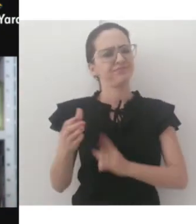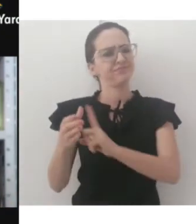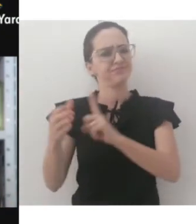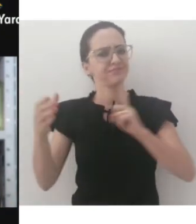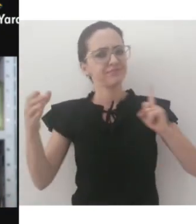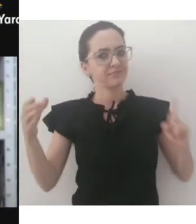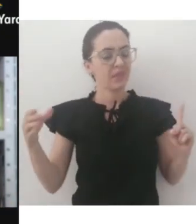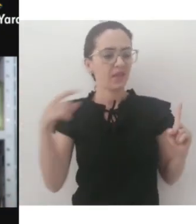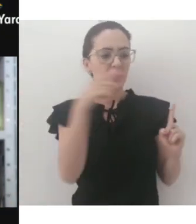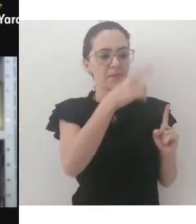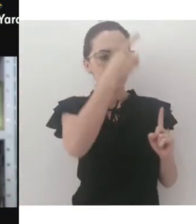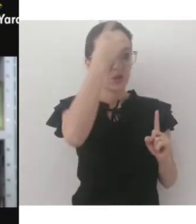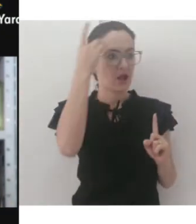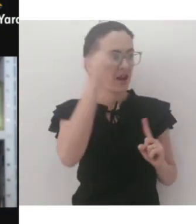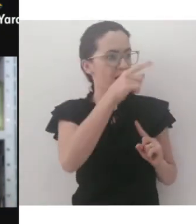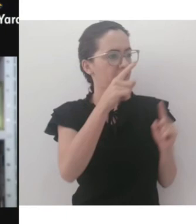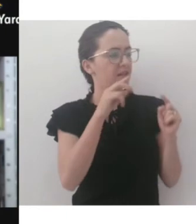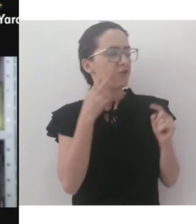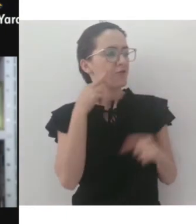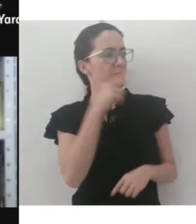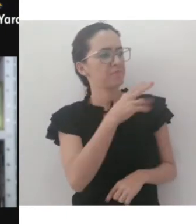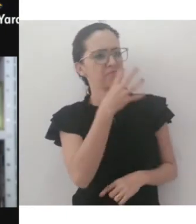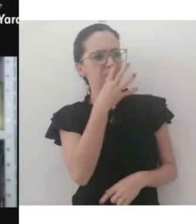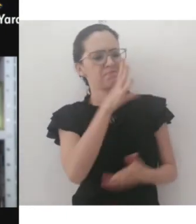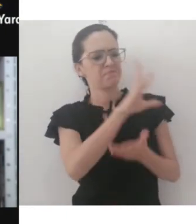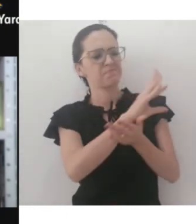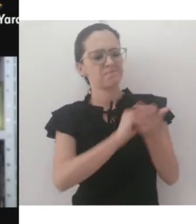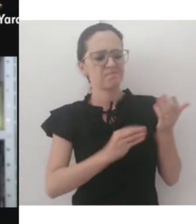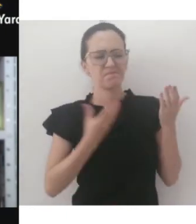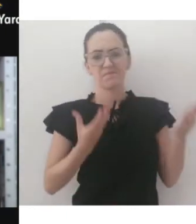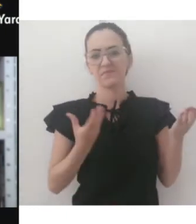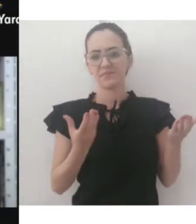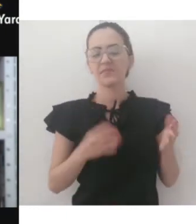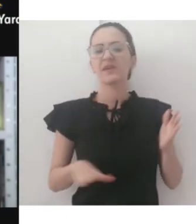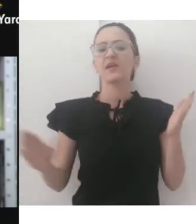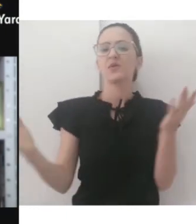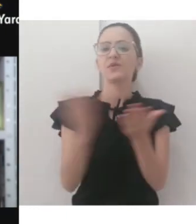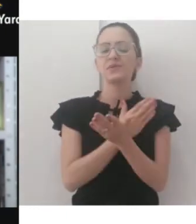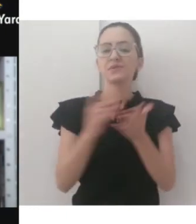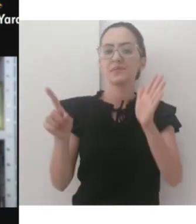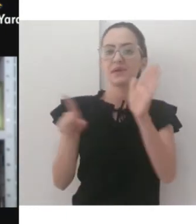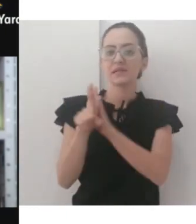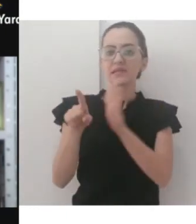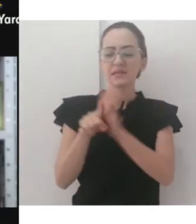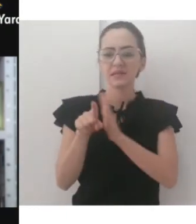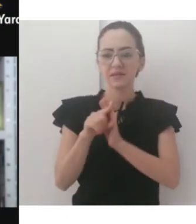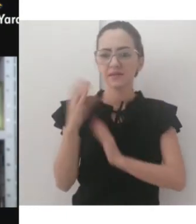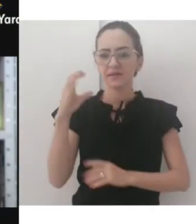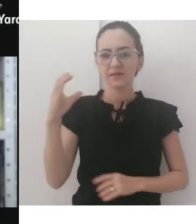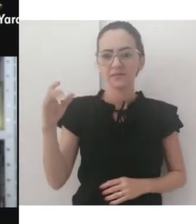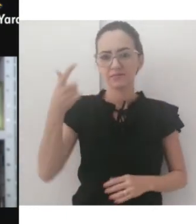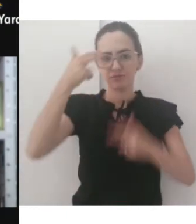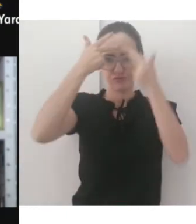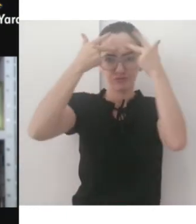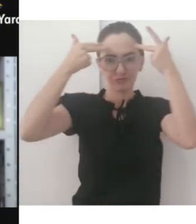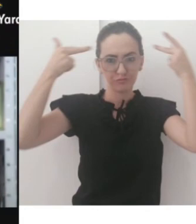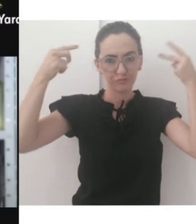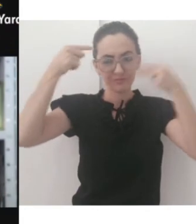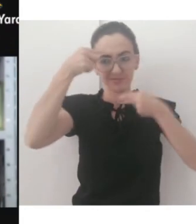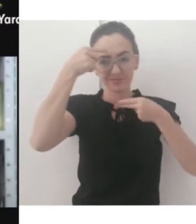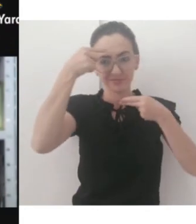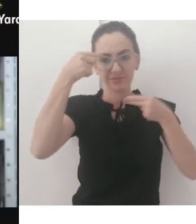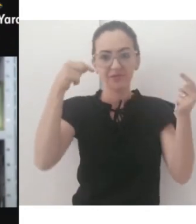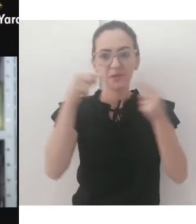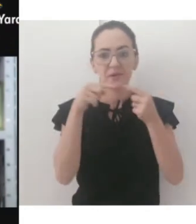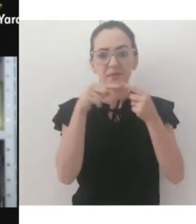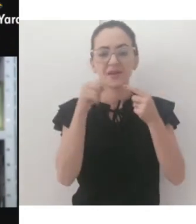estar rodeado de pessoas que a gente consiga se espelhar. Existem estudos, por exemplo, neurocientistas